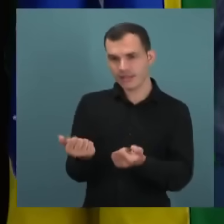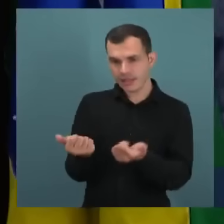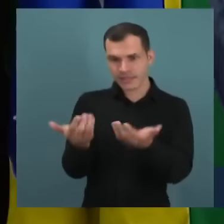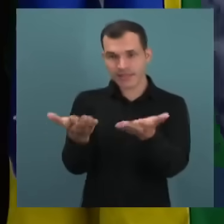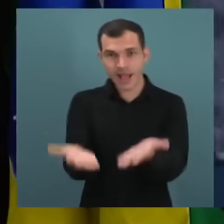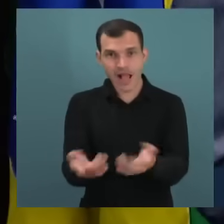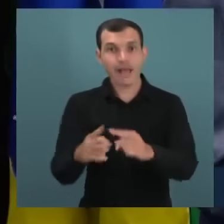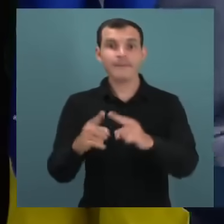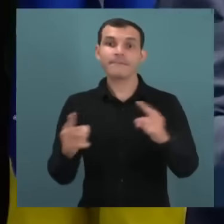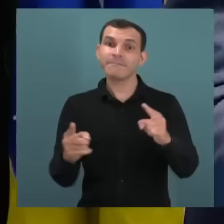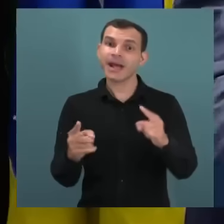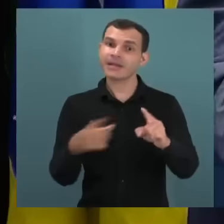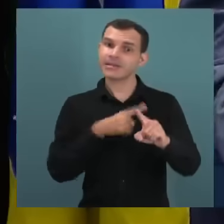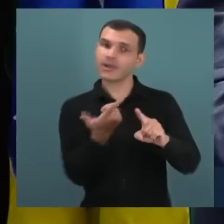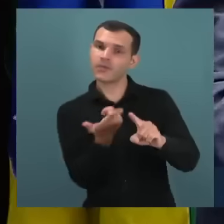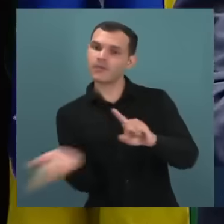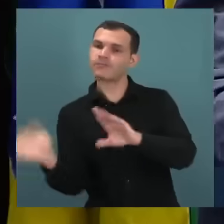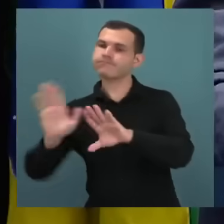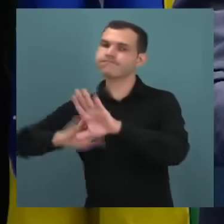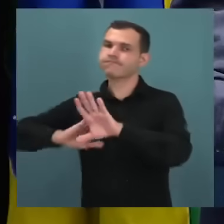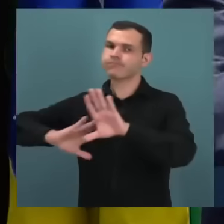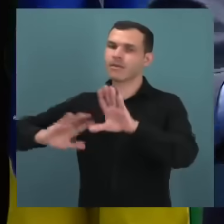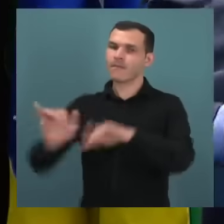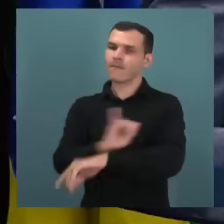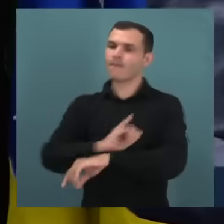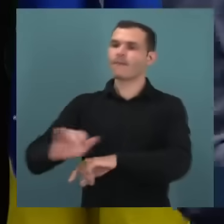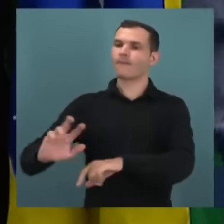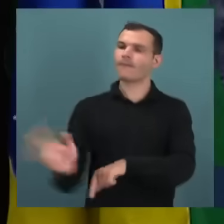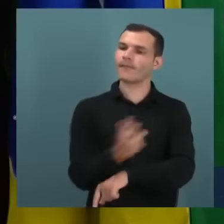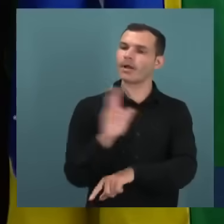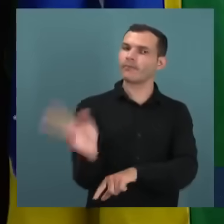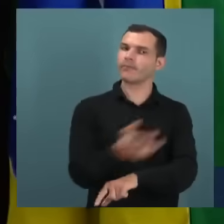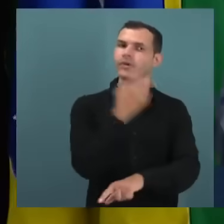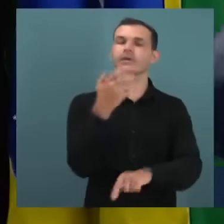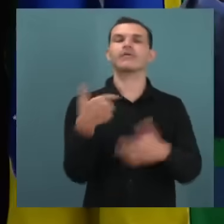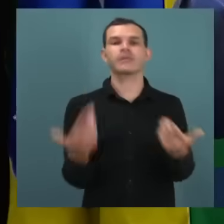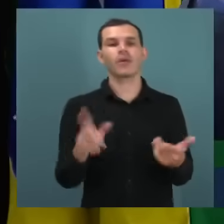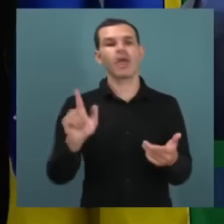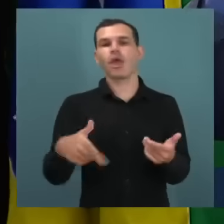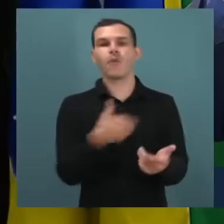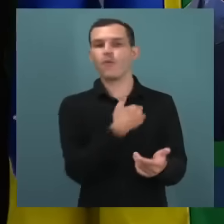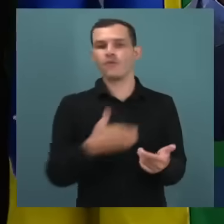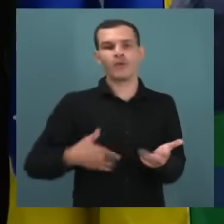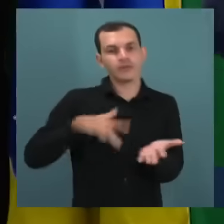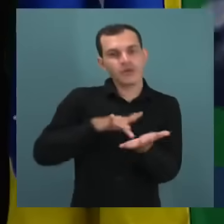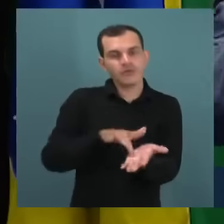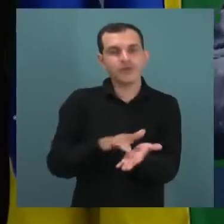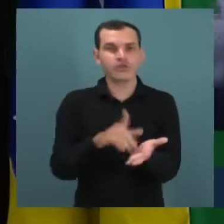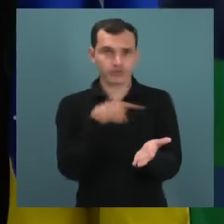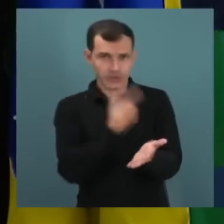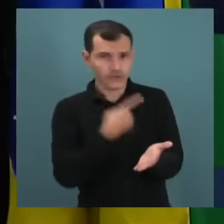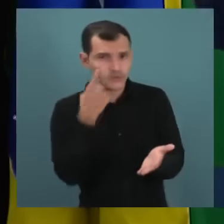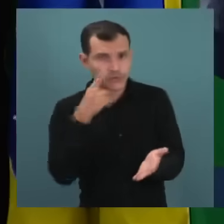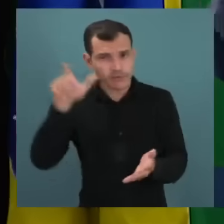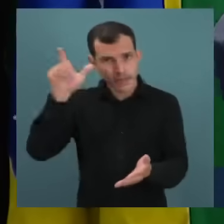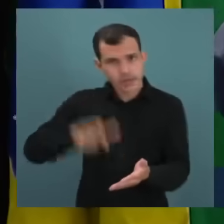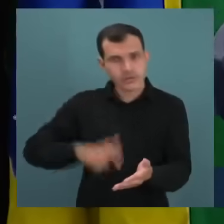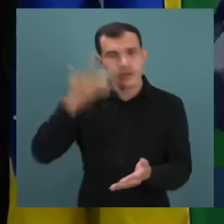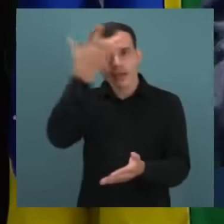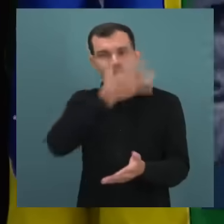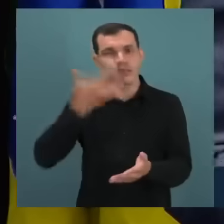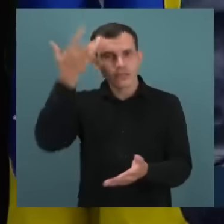sociedade brasileira. Este é um governo de faz de conta. Nós assistimos agora o ministro Haddad, aquele que disse que passou 2